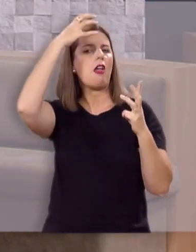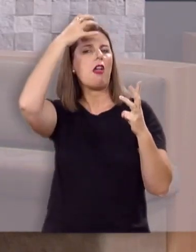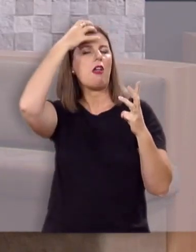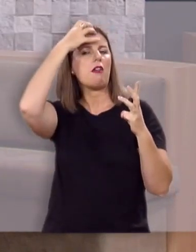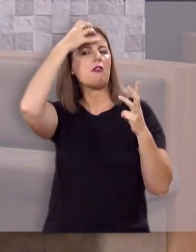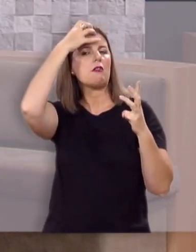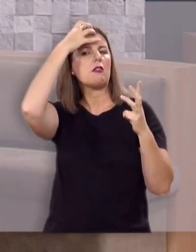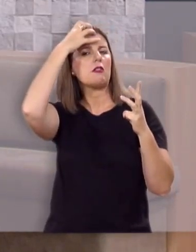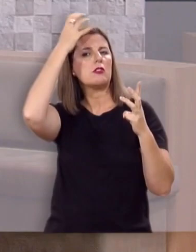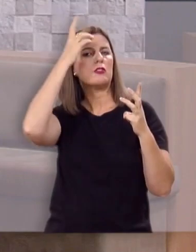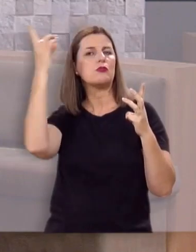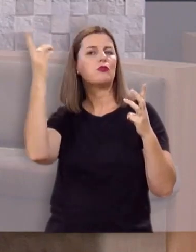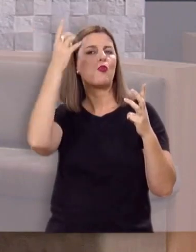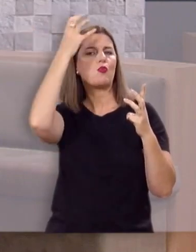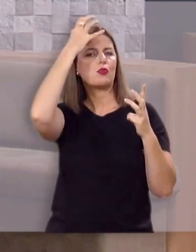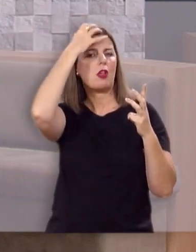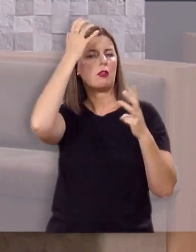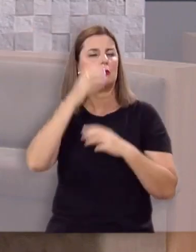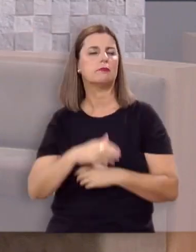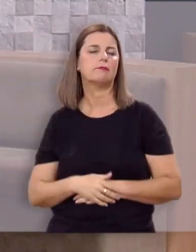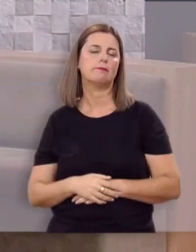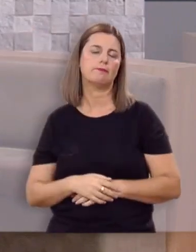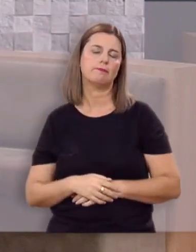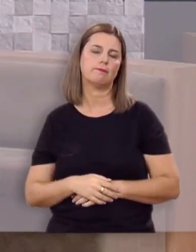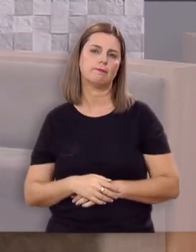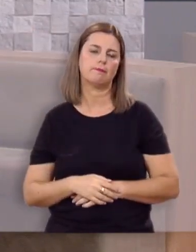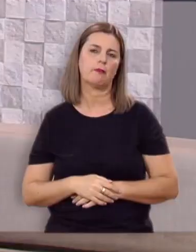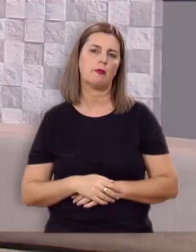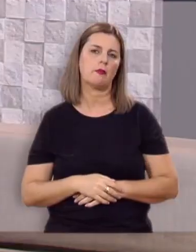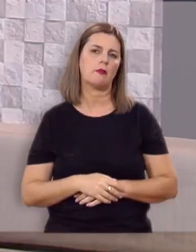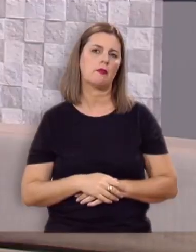o Rei dos Reis.